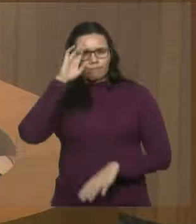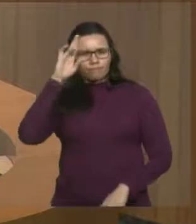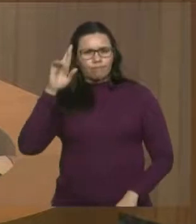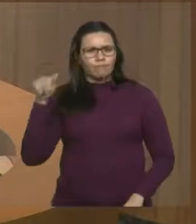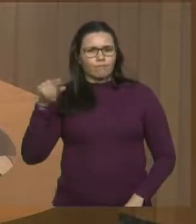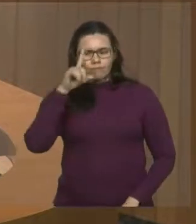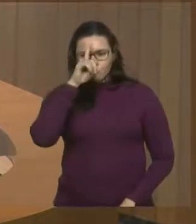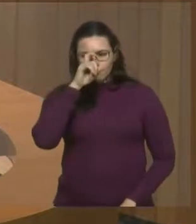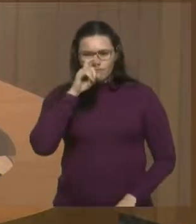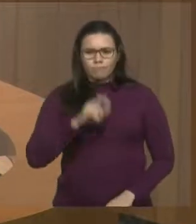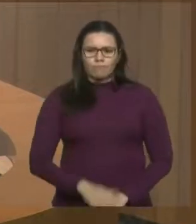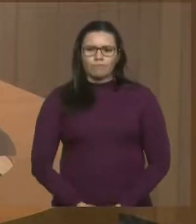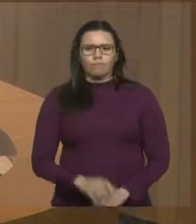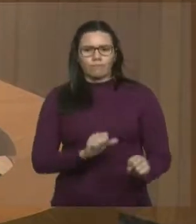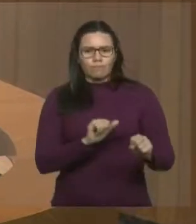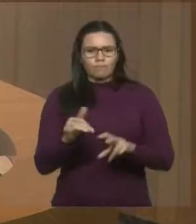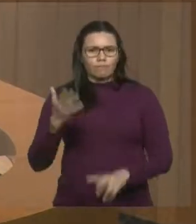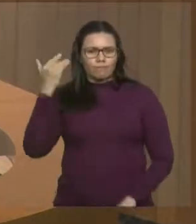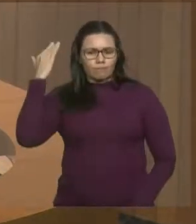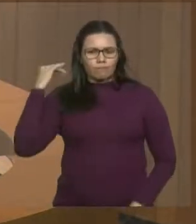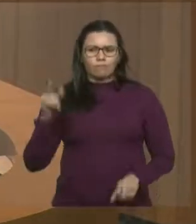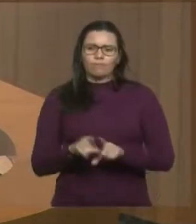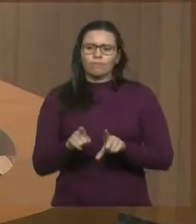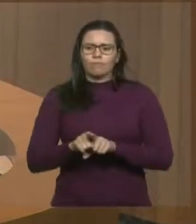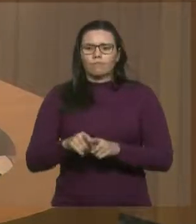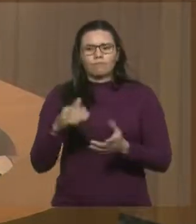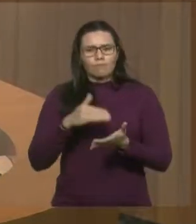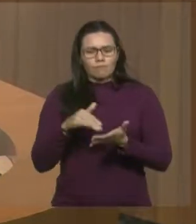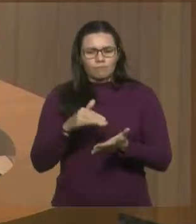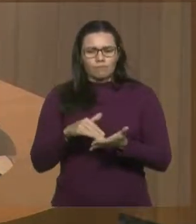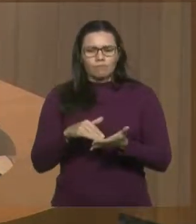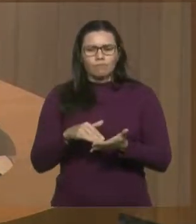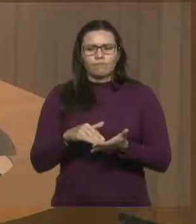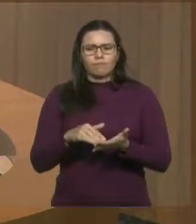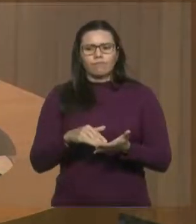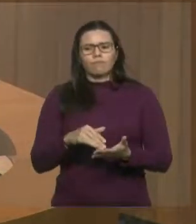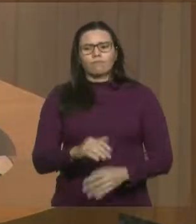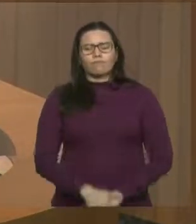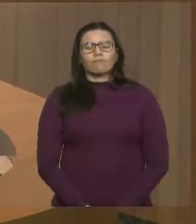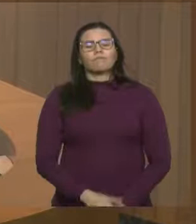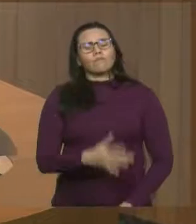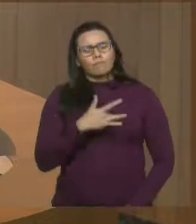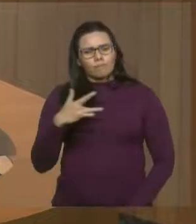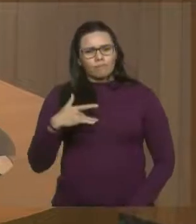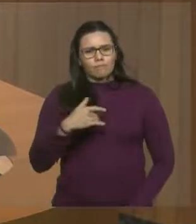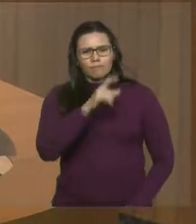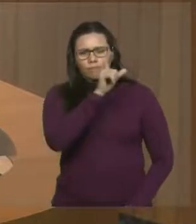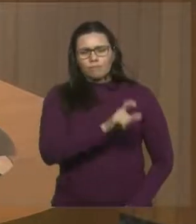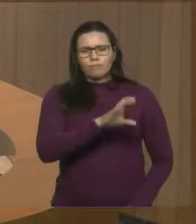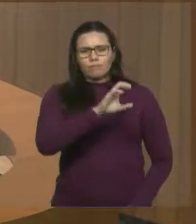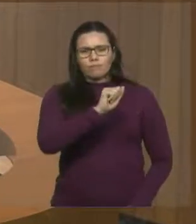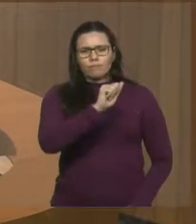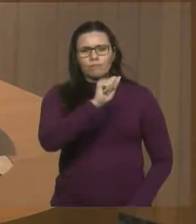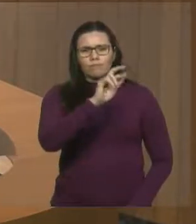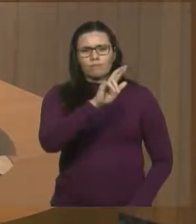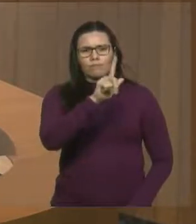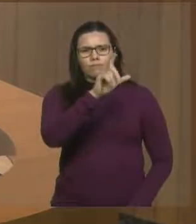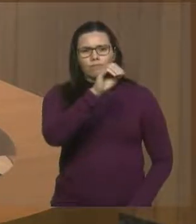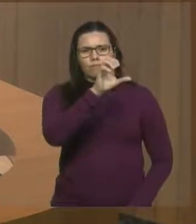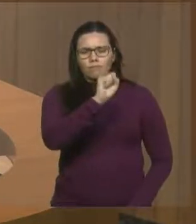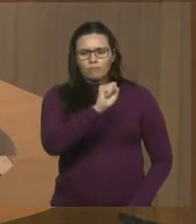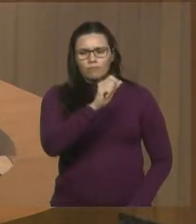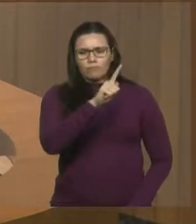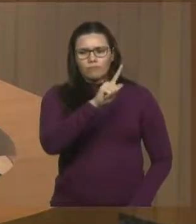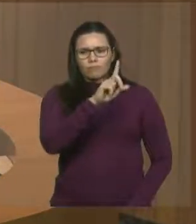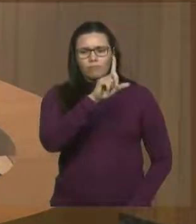hospital na semana passada, como do secretário de Estado de Saúde, o Carlos Lula, e o secretário de Saúde do município, o